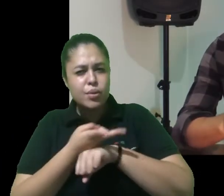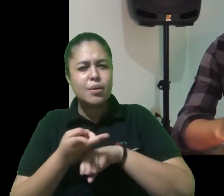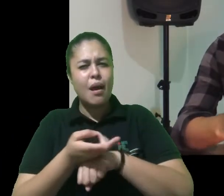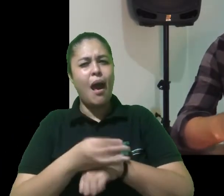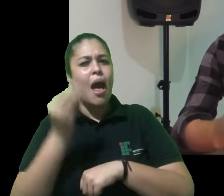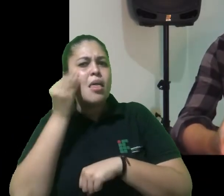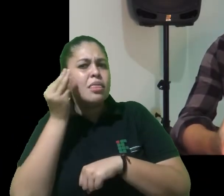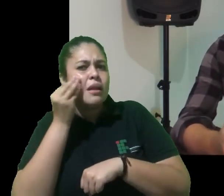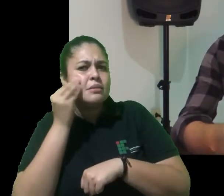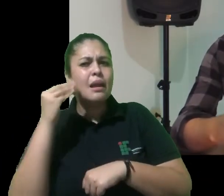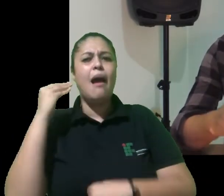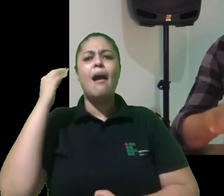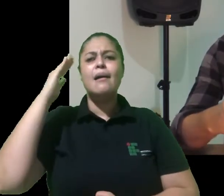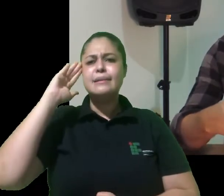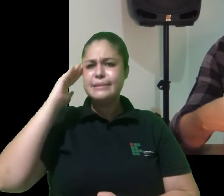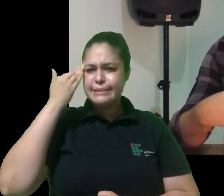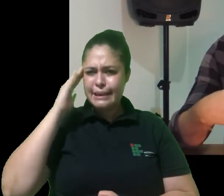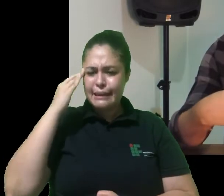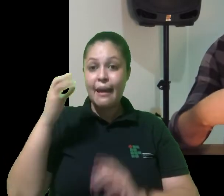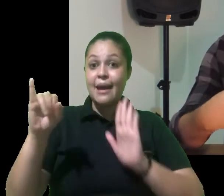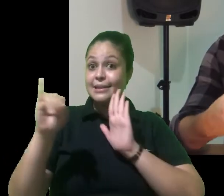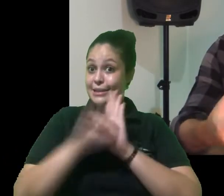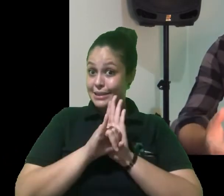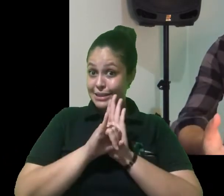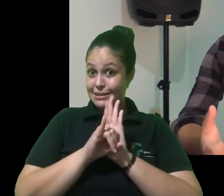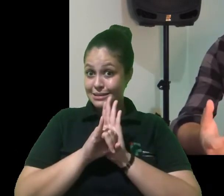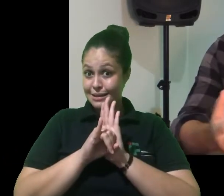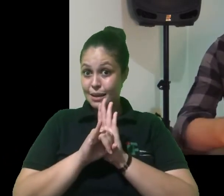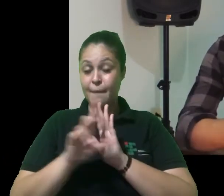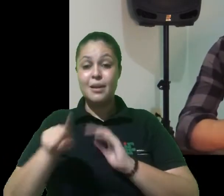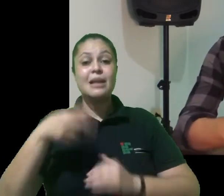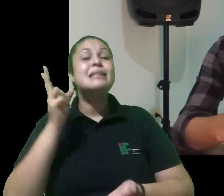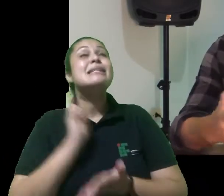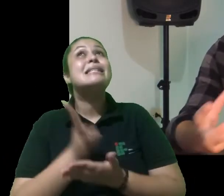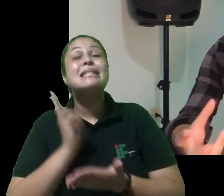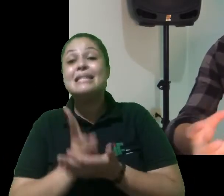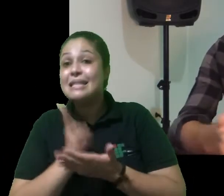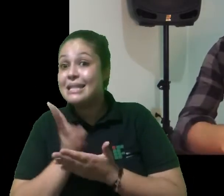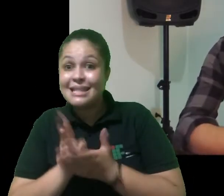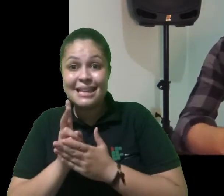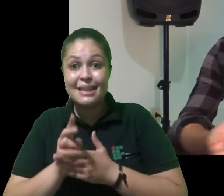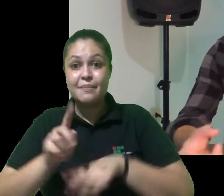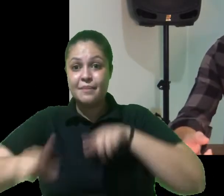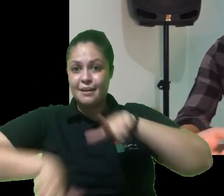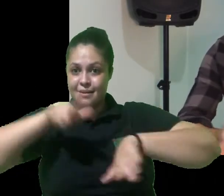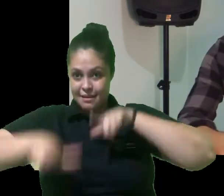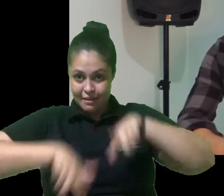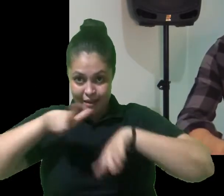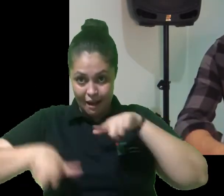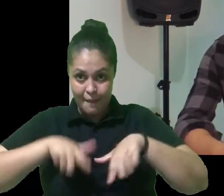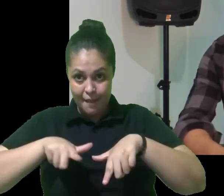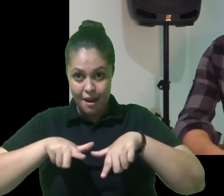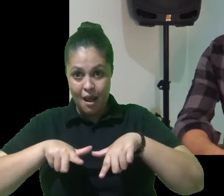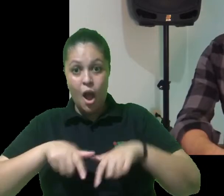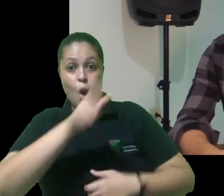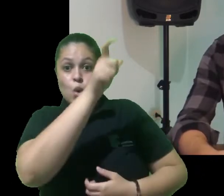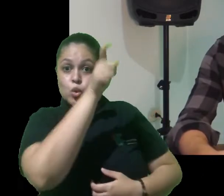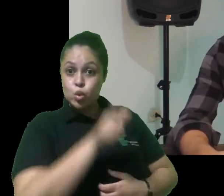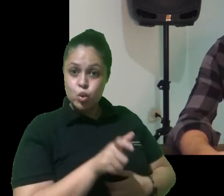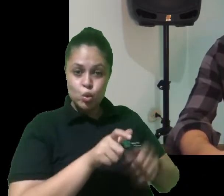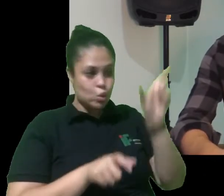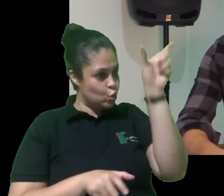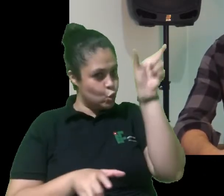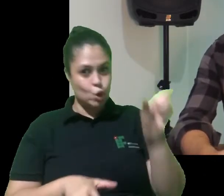procurar entender essa dimensão, a dimensão da identidade. Portanto, sempre trabalhar essa função entre